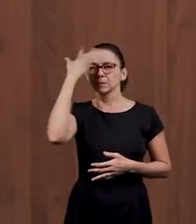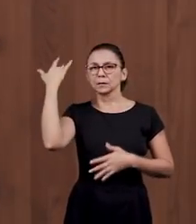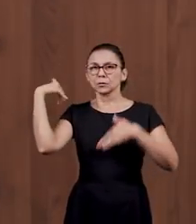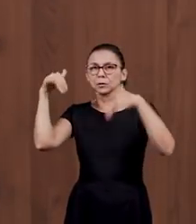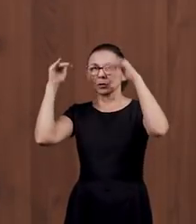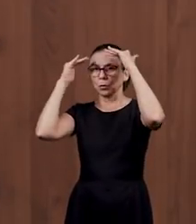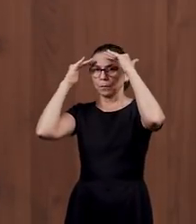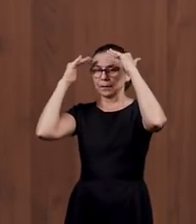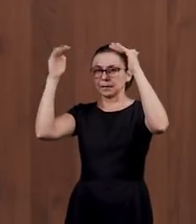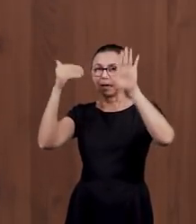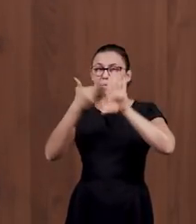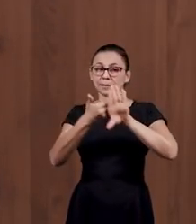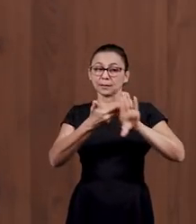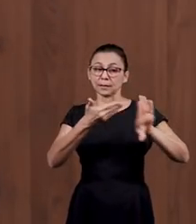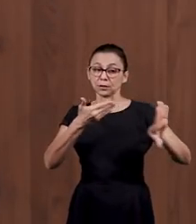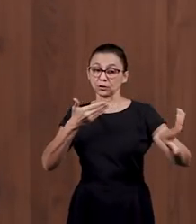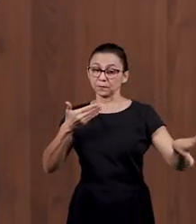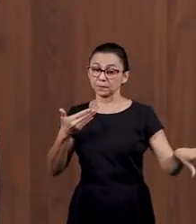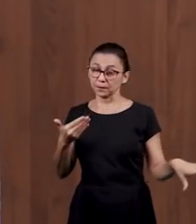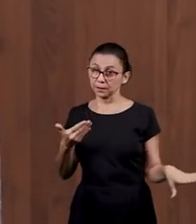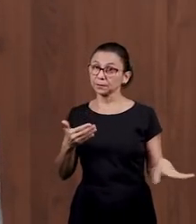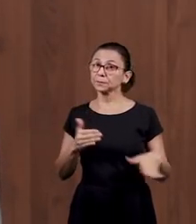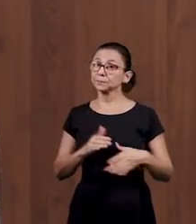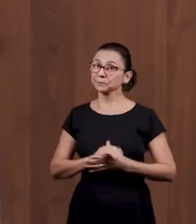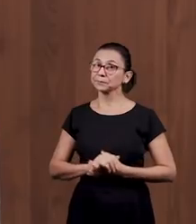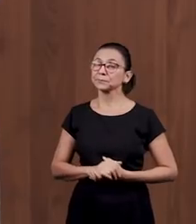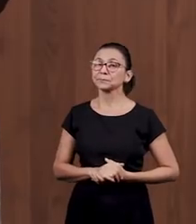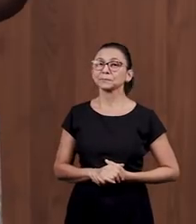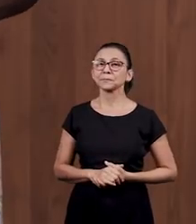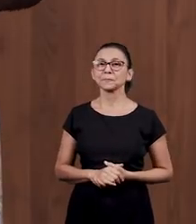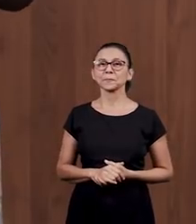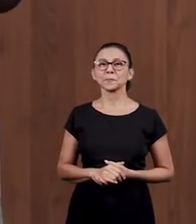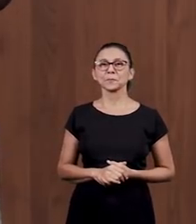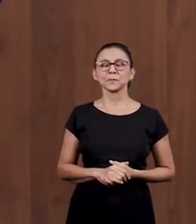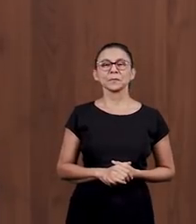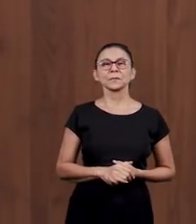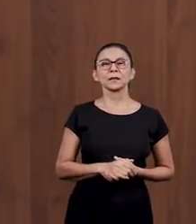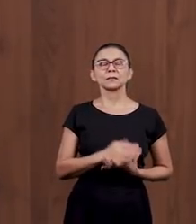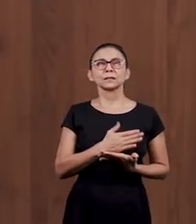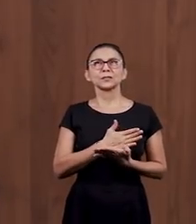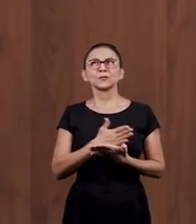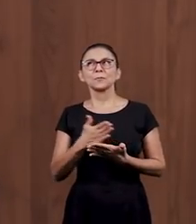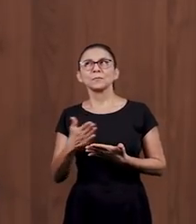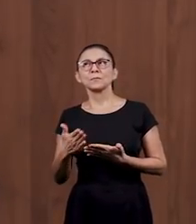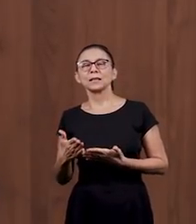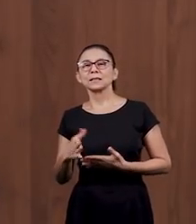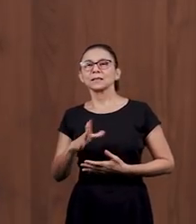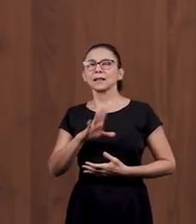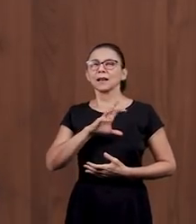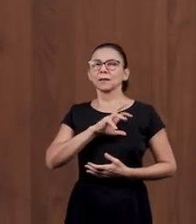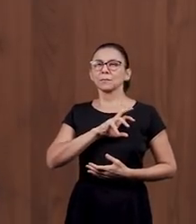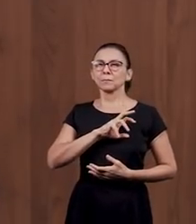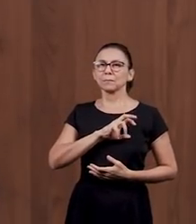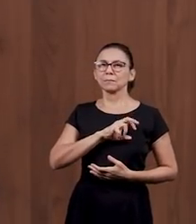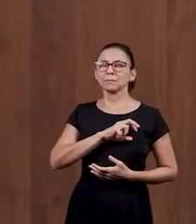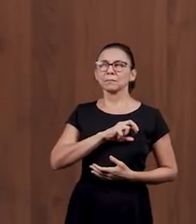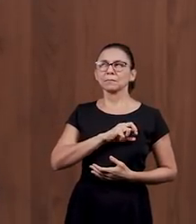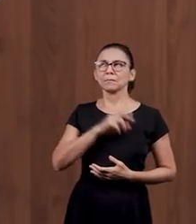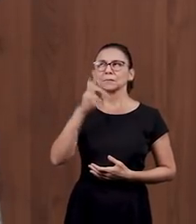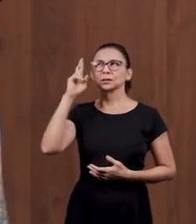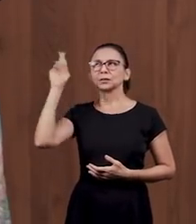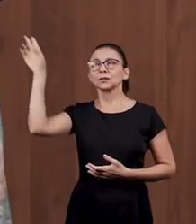santificam. Quando nós começamos a ouvir a palavra do Senhor e amar ao Senhor, o Espírito Santo ele